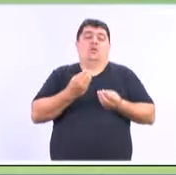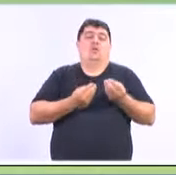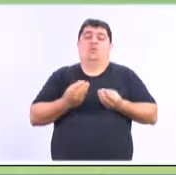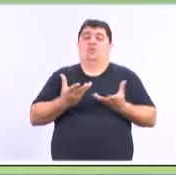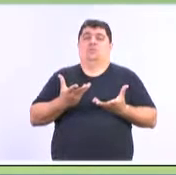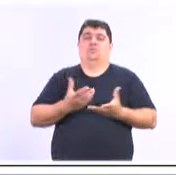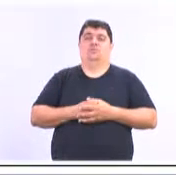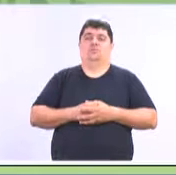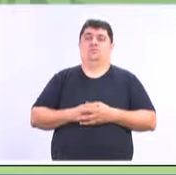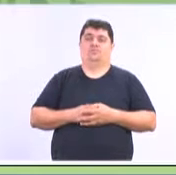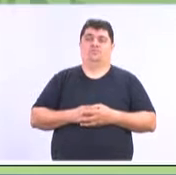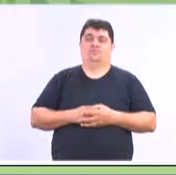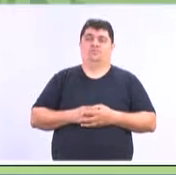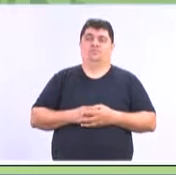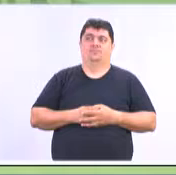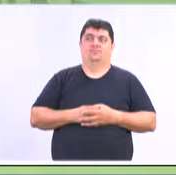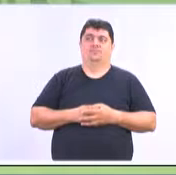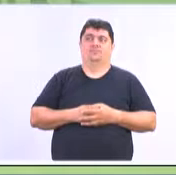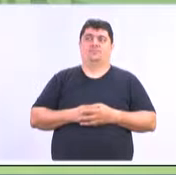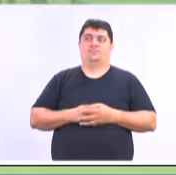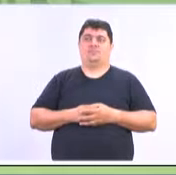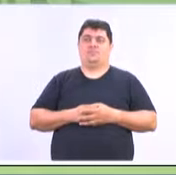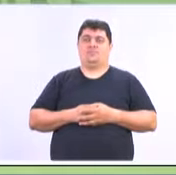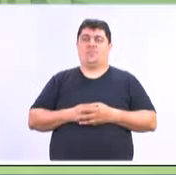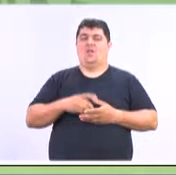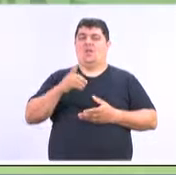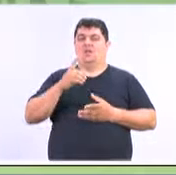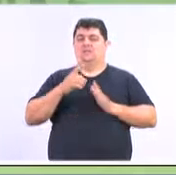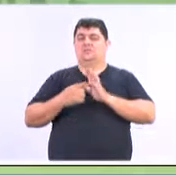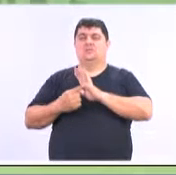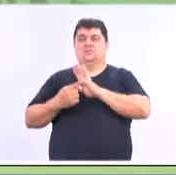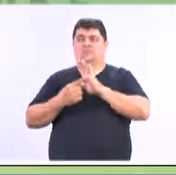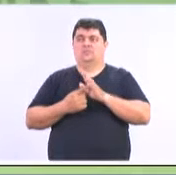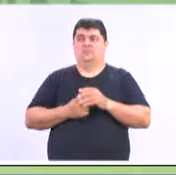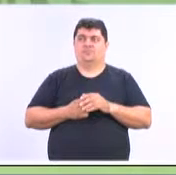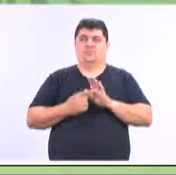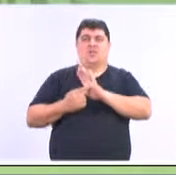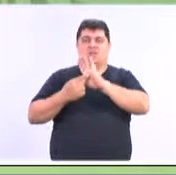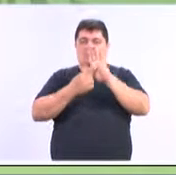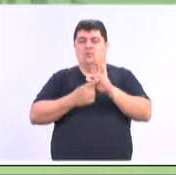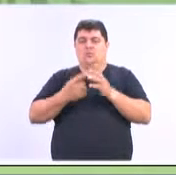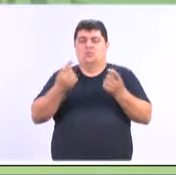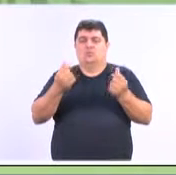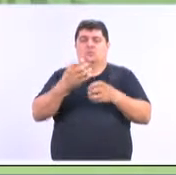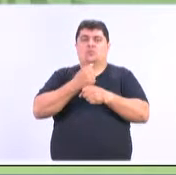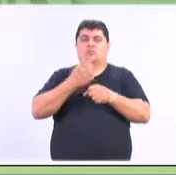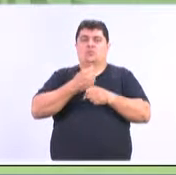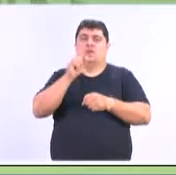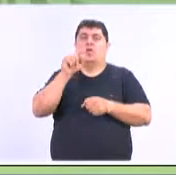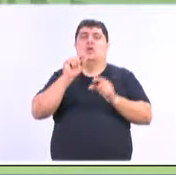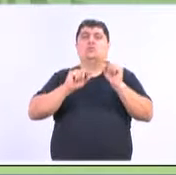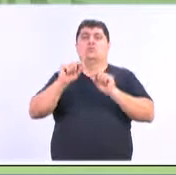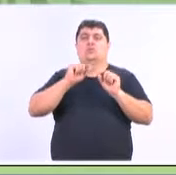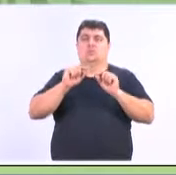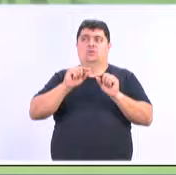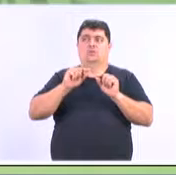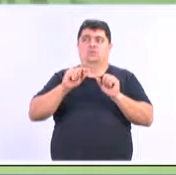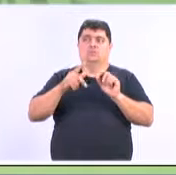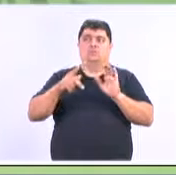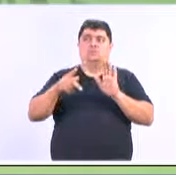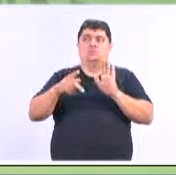comunicar. Beleza? Então, assim, um questionamento. Demonstrações contábeis são, portanto,